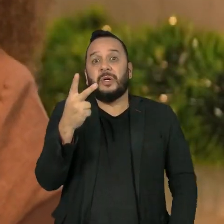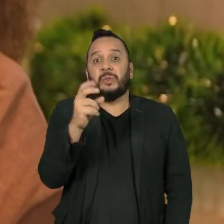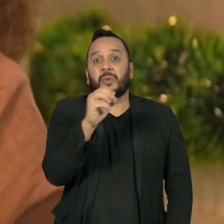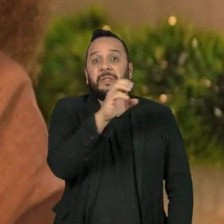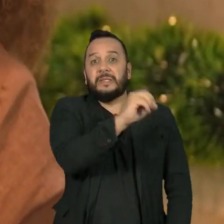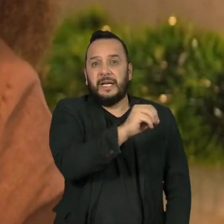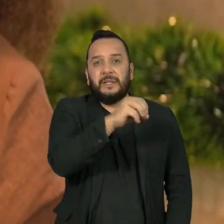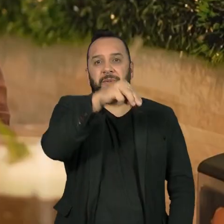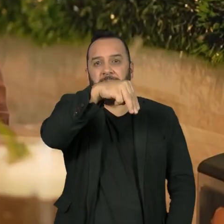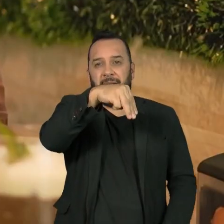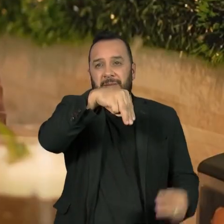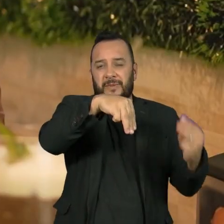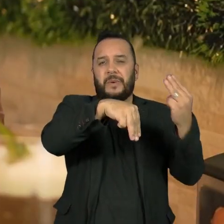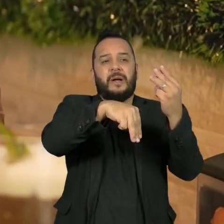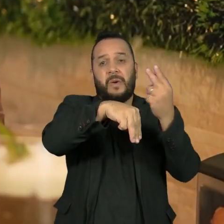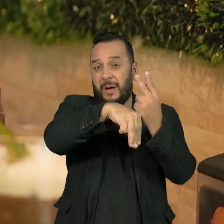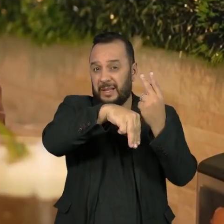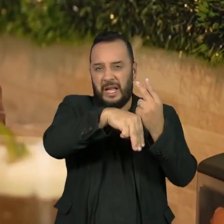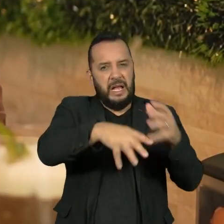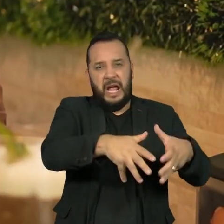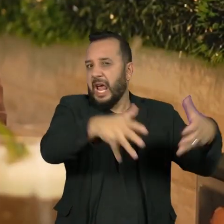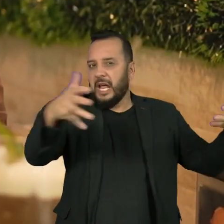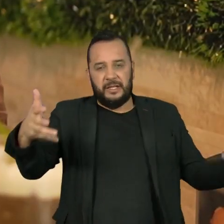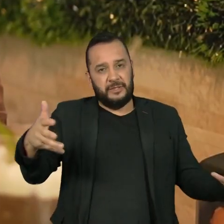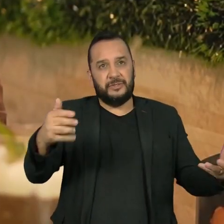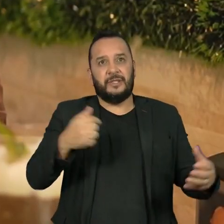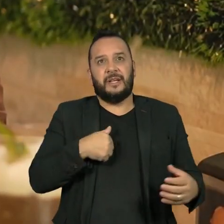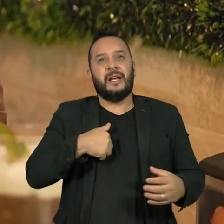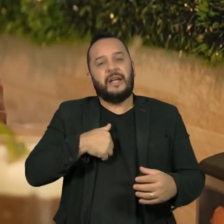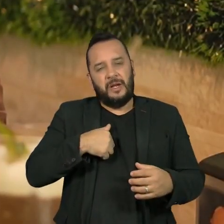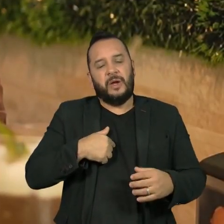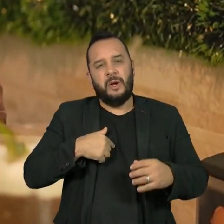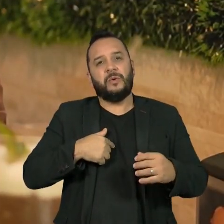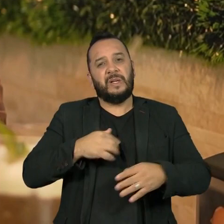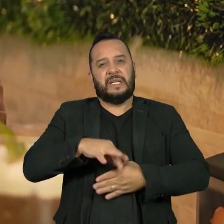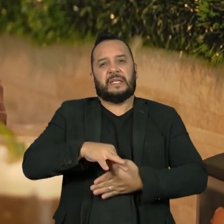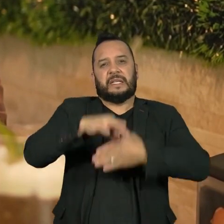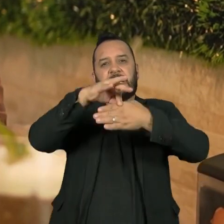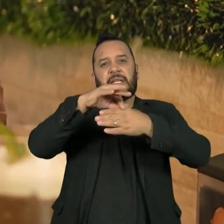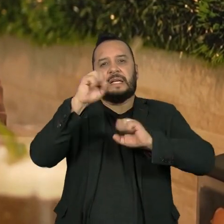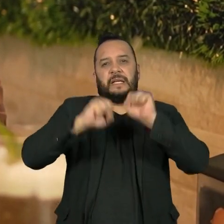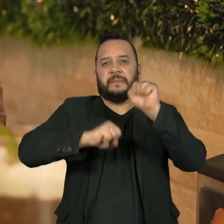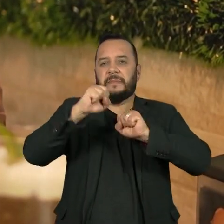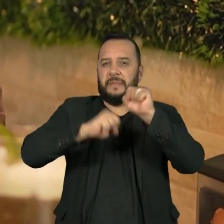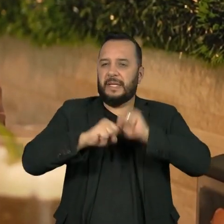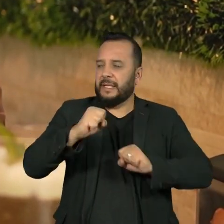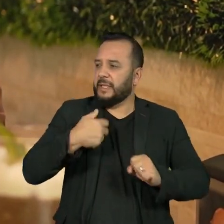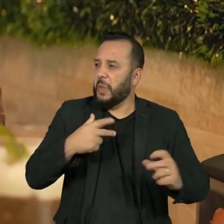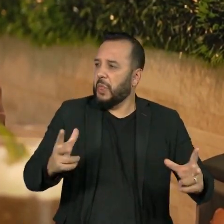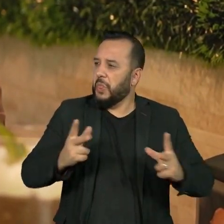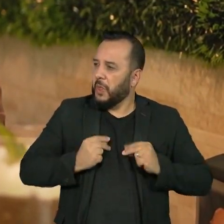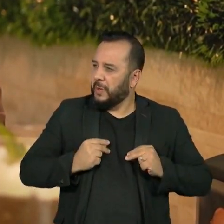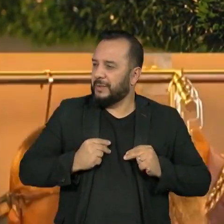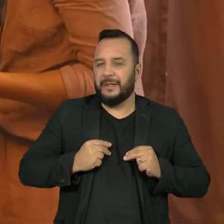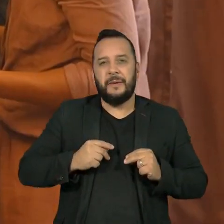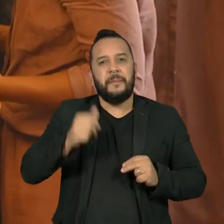grande empresa. Caramba, eu me tornei a mulher que minha mãe me criou para que eu fosse.